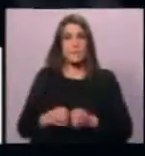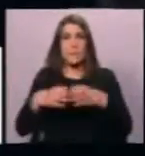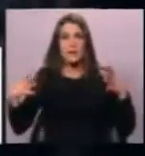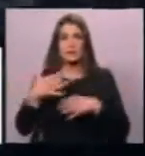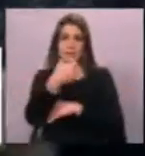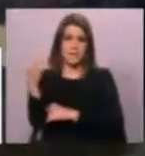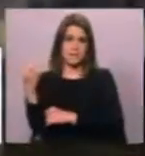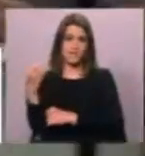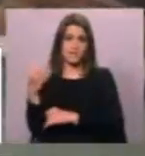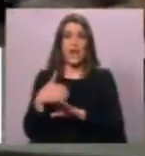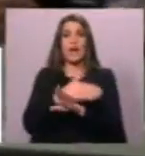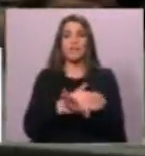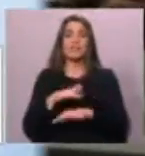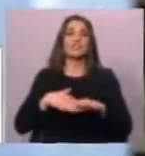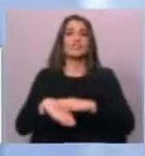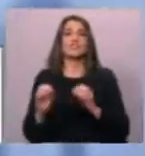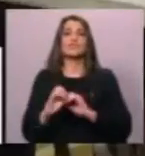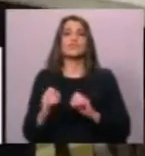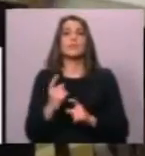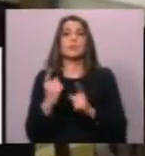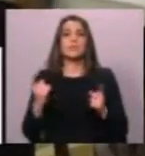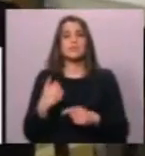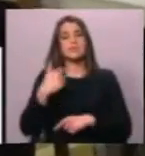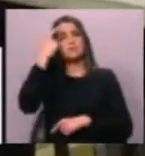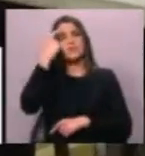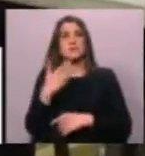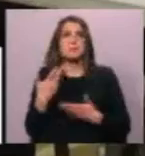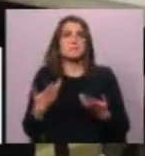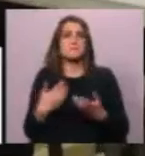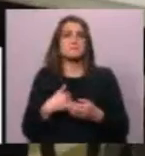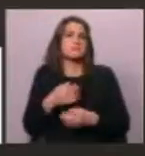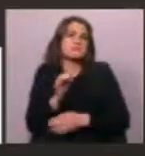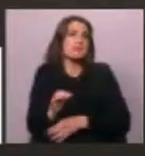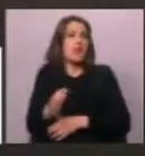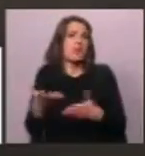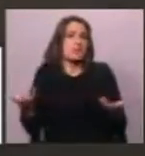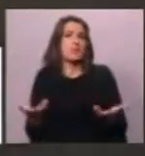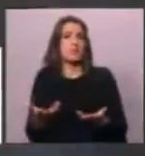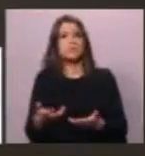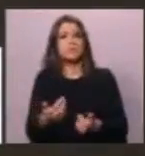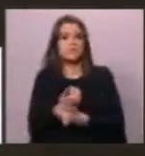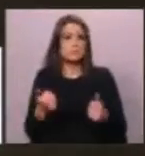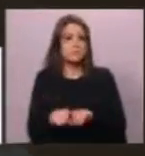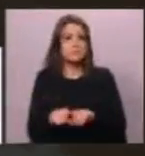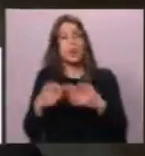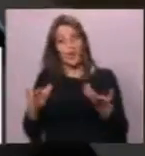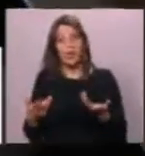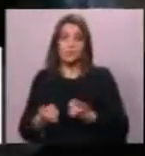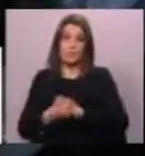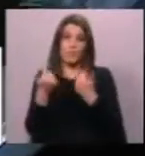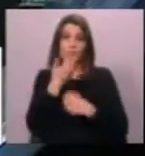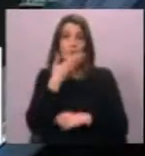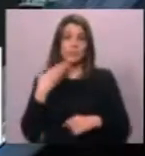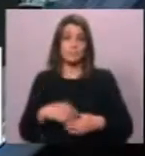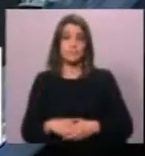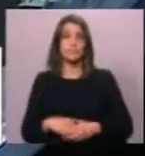o fizeram antes porque não teria benefícios práticos, mas que agora terá. Quem decide a